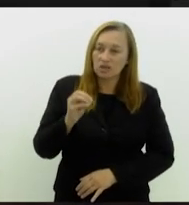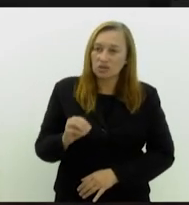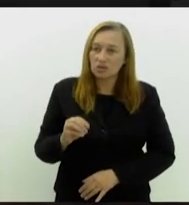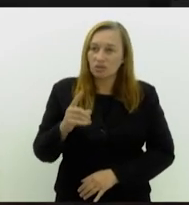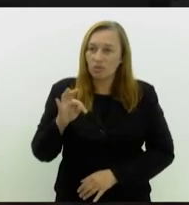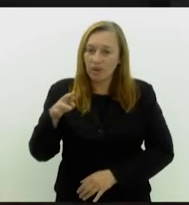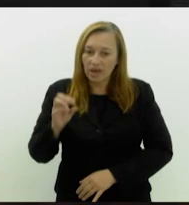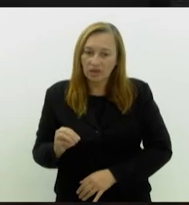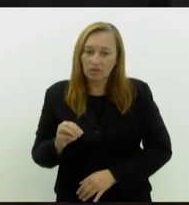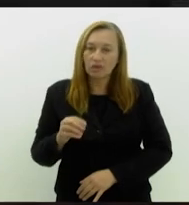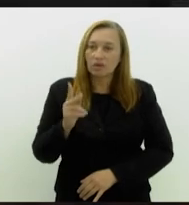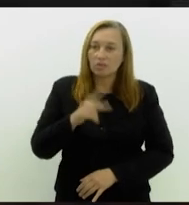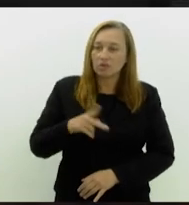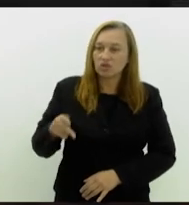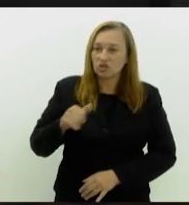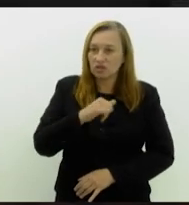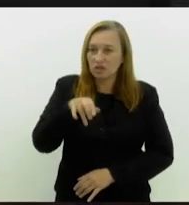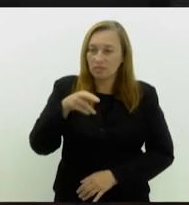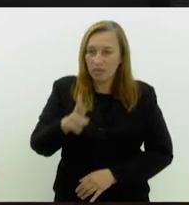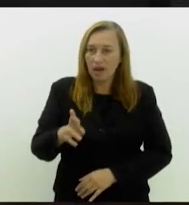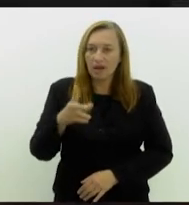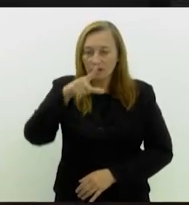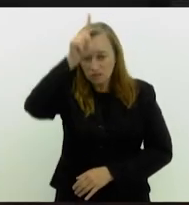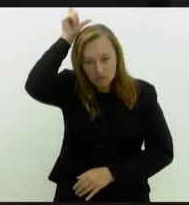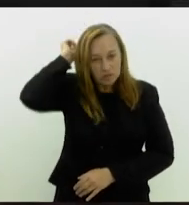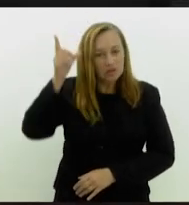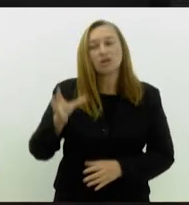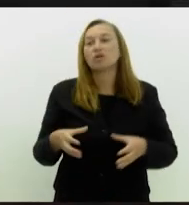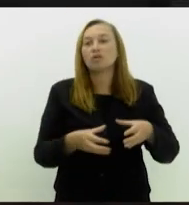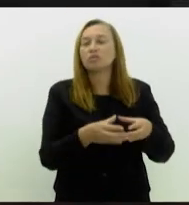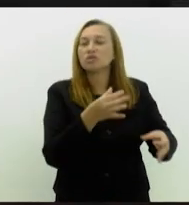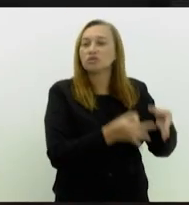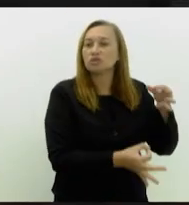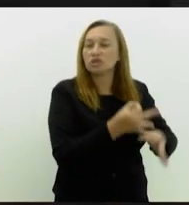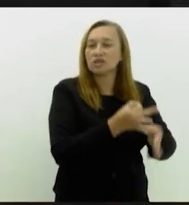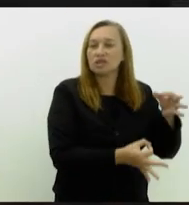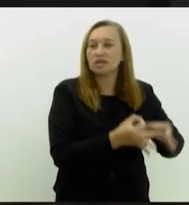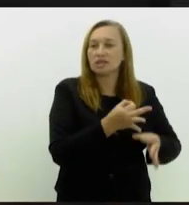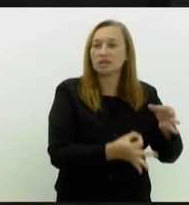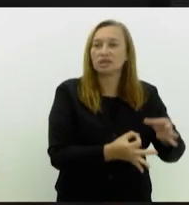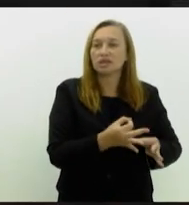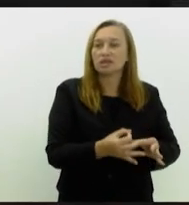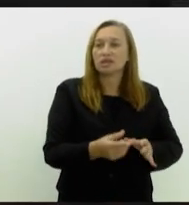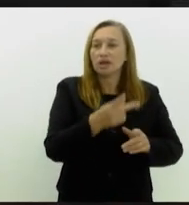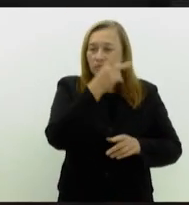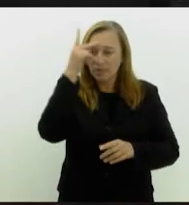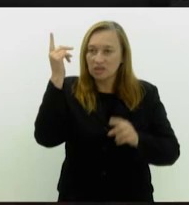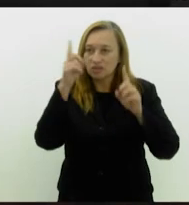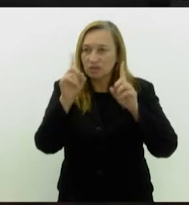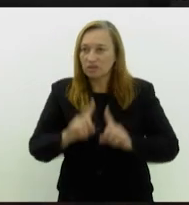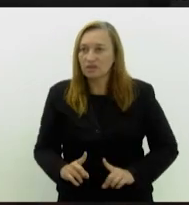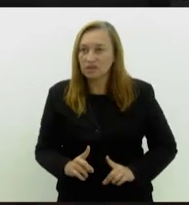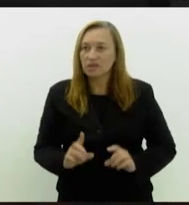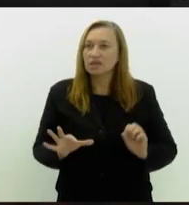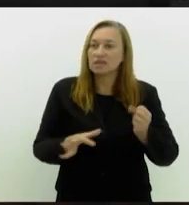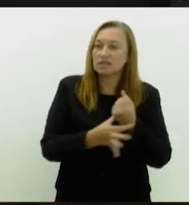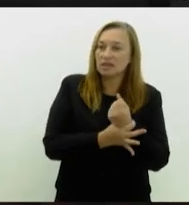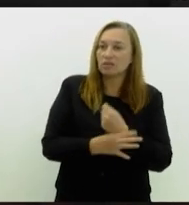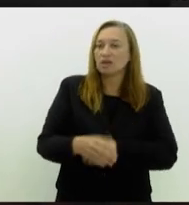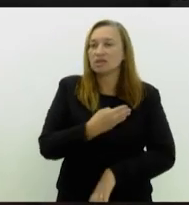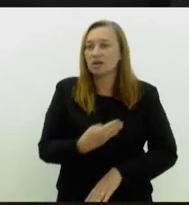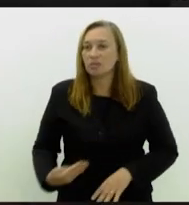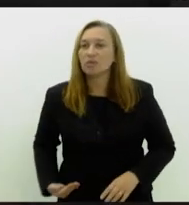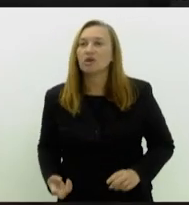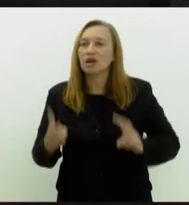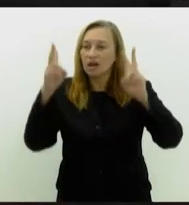josim luí Paulo pendente de parecer das comissões de Constituição Justiça da pessoa com deficiência de segurança pública